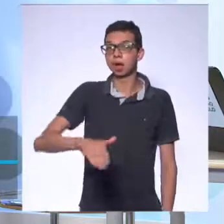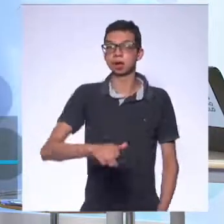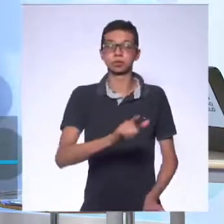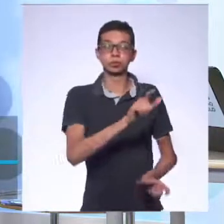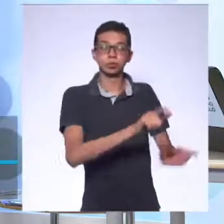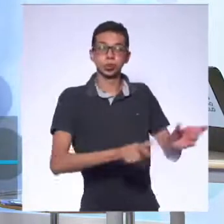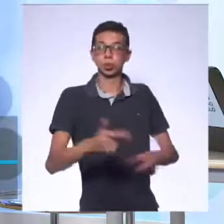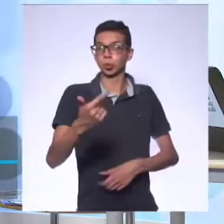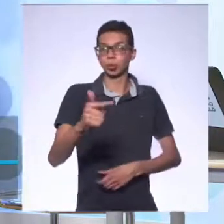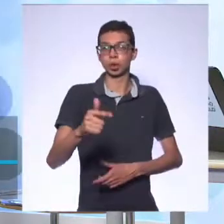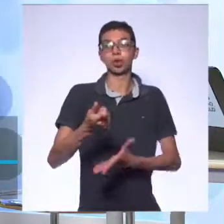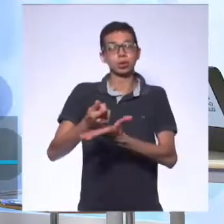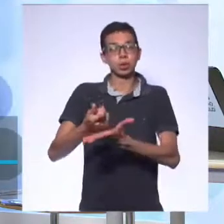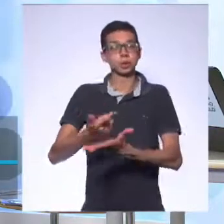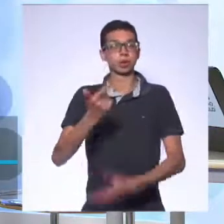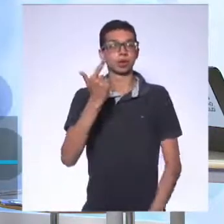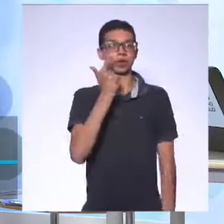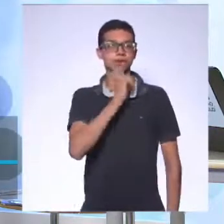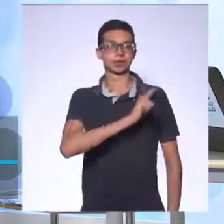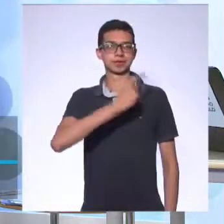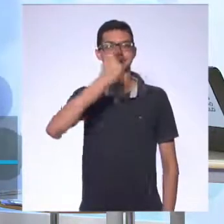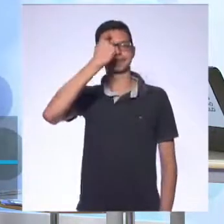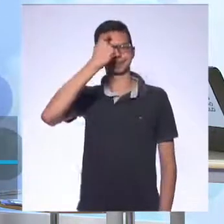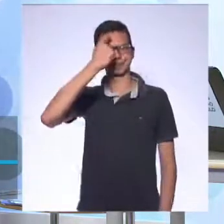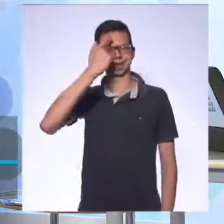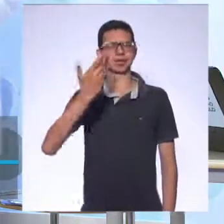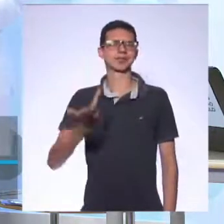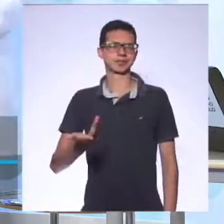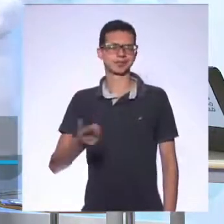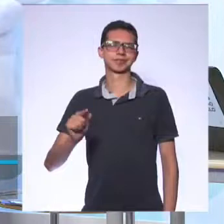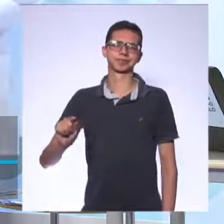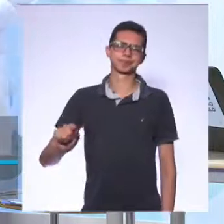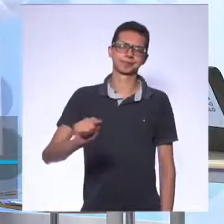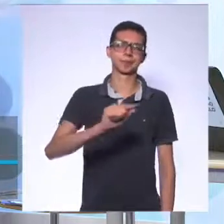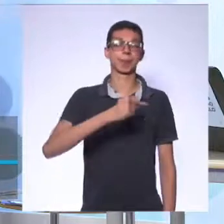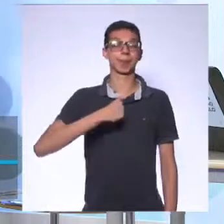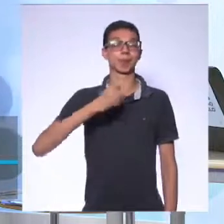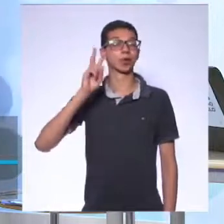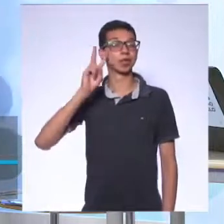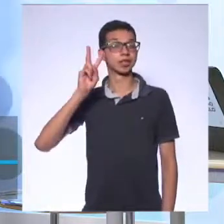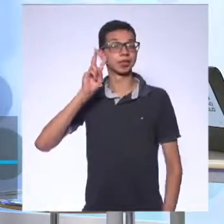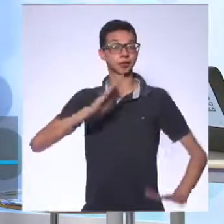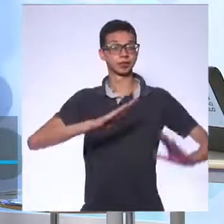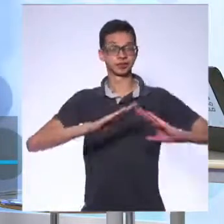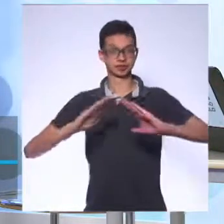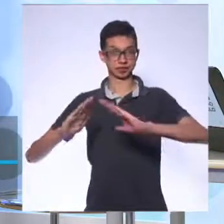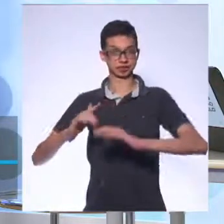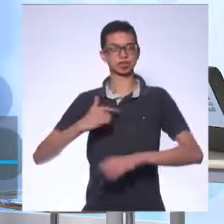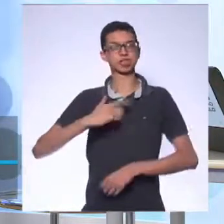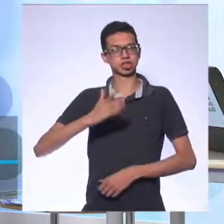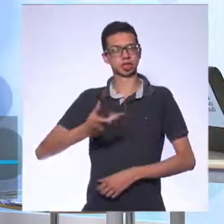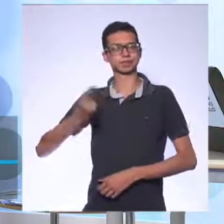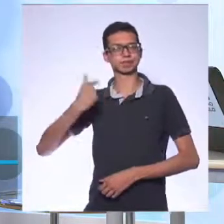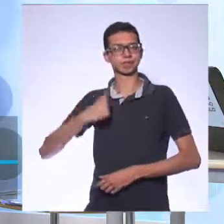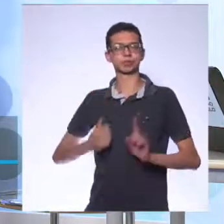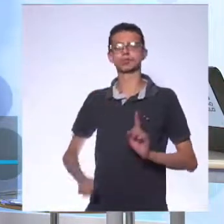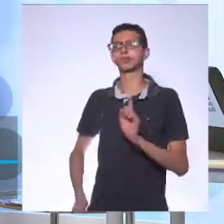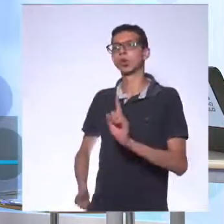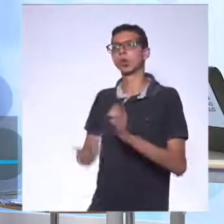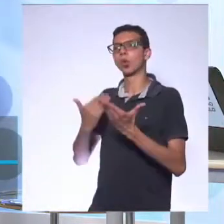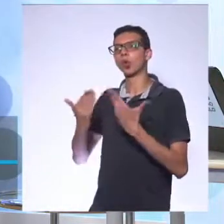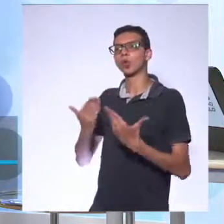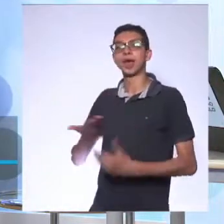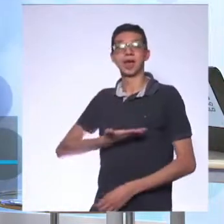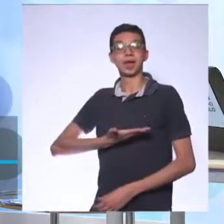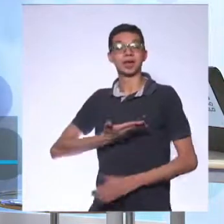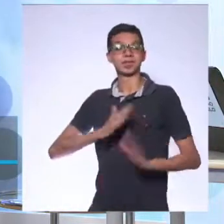for pensar de várias formas. Eu lembro que uma vez eu fui comentar com meu vizinho que estava lavando a calçada com a mangueira lá, e eu fui comentar,